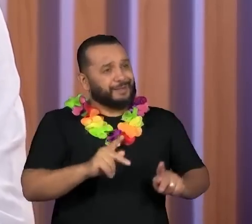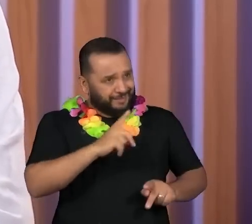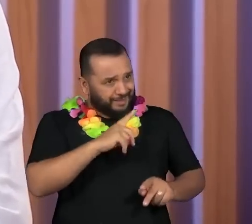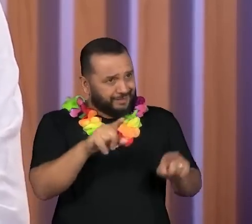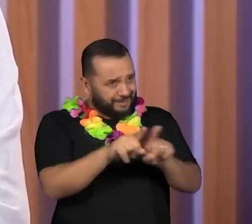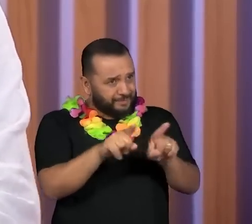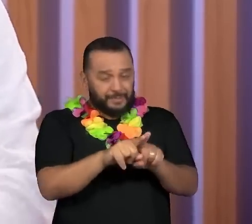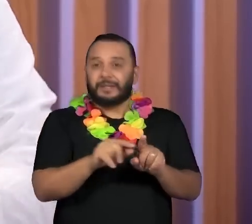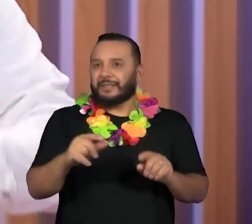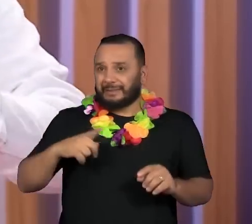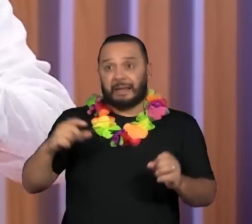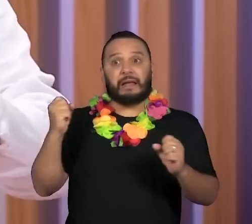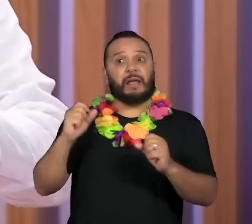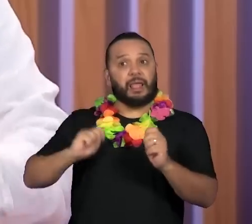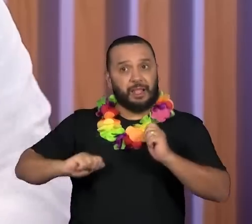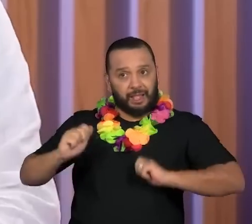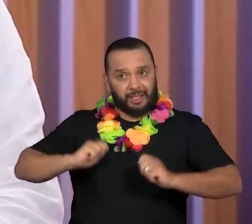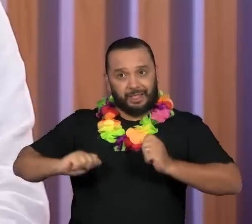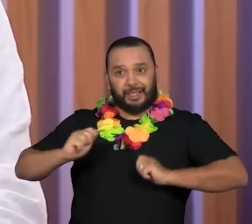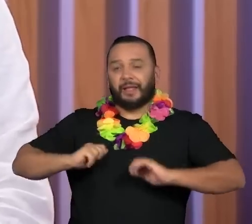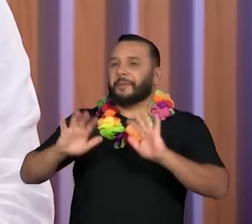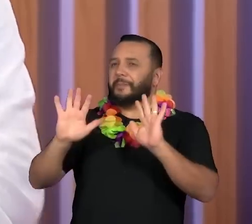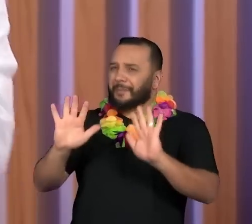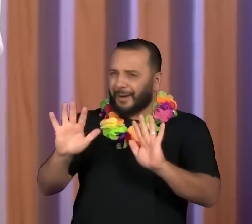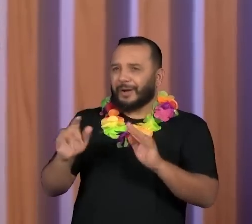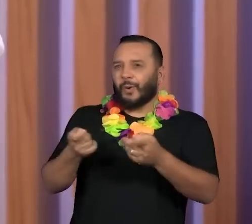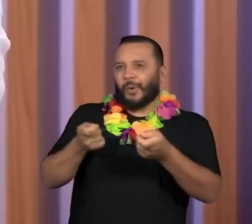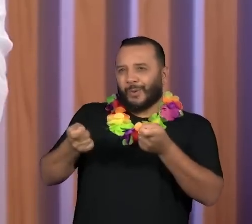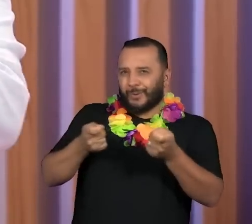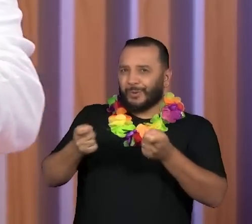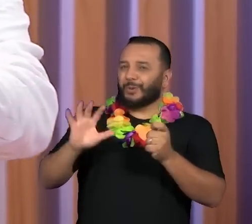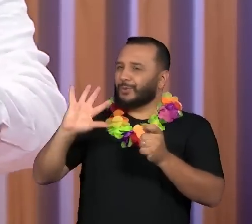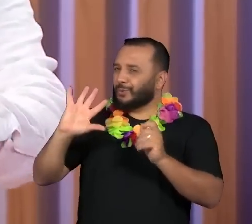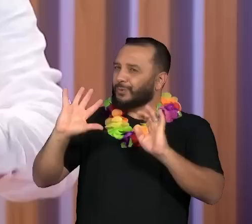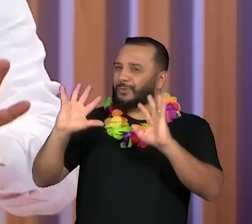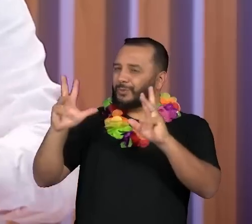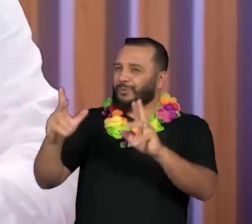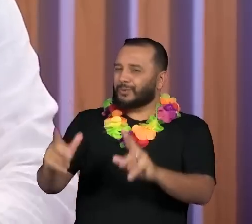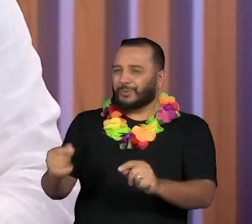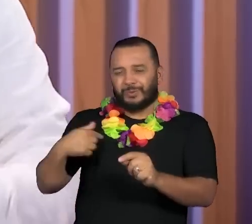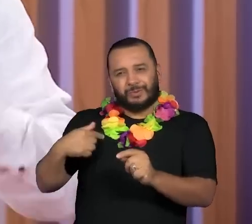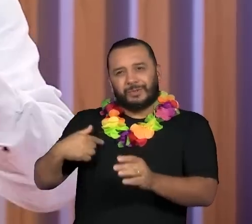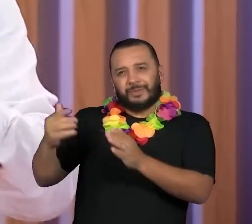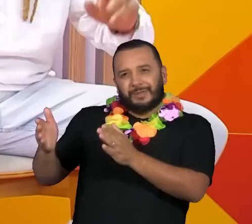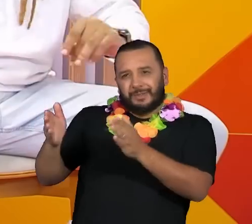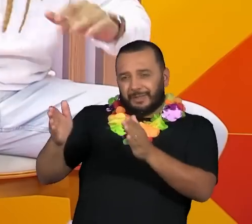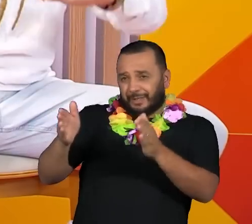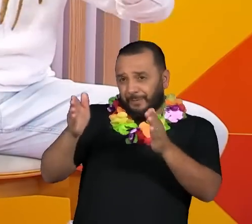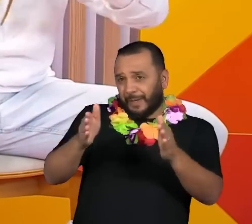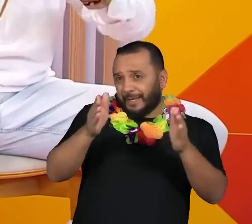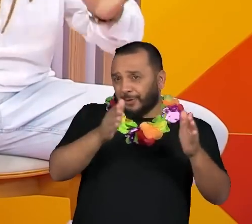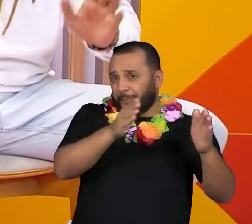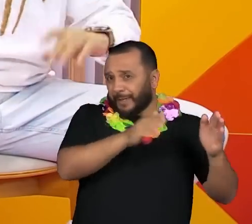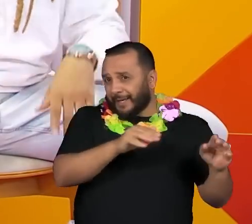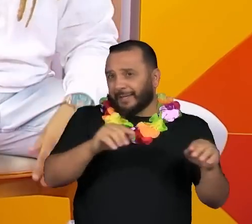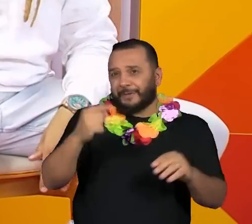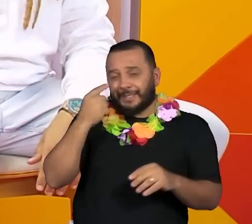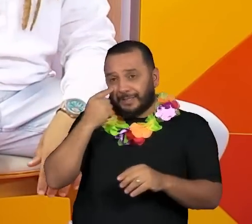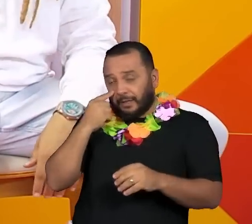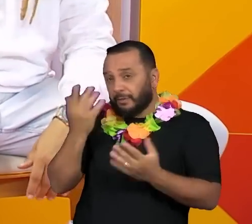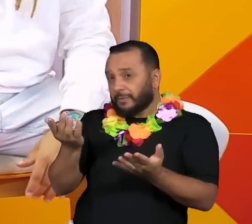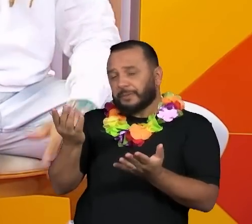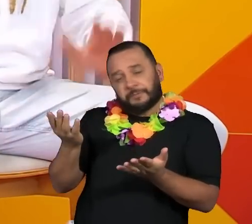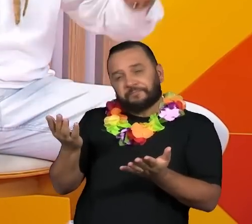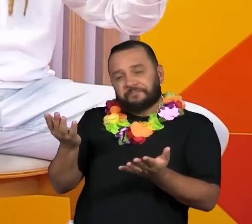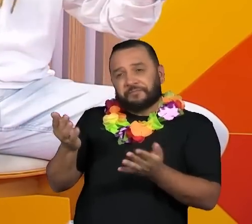né? Mas, assim, tá tudo sob controle, tudo tranquilo, tudo correndo dentro do cronograma, do prazo. Sempre tem imprevisto, faz